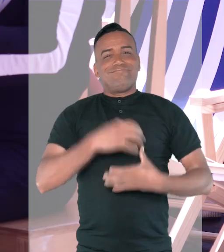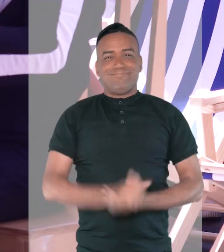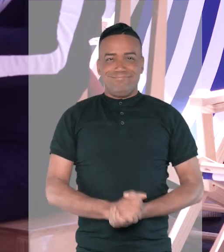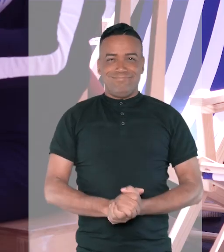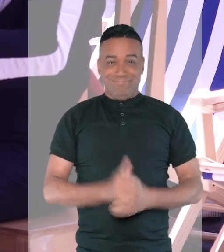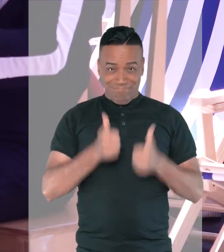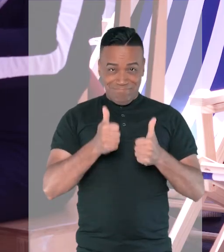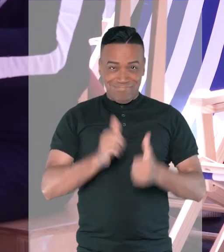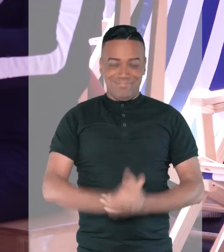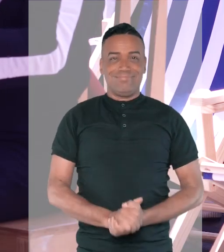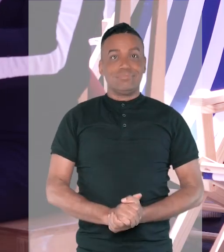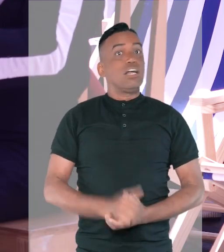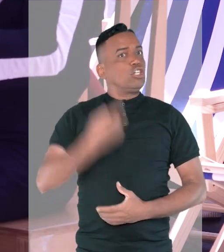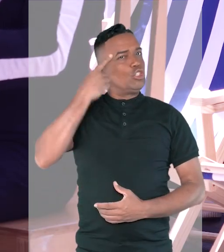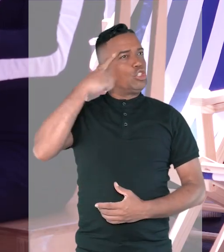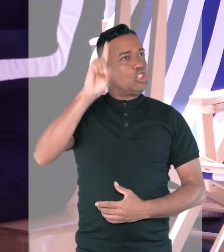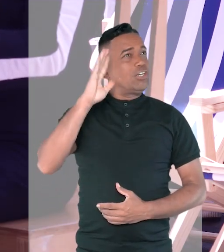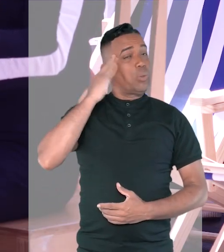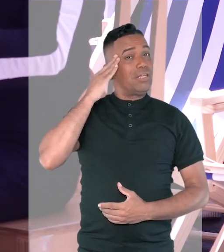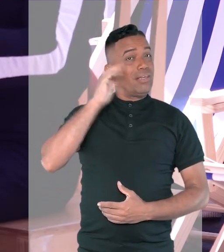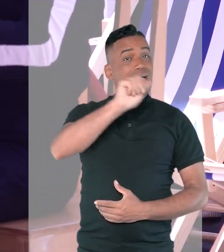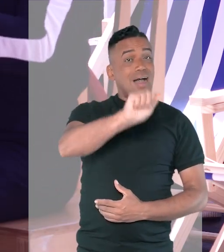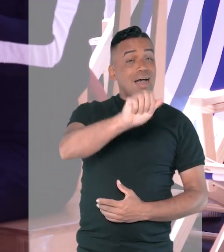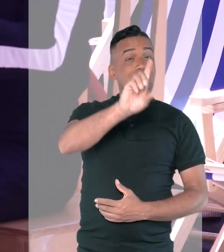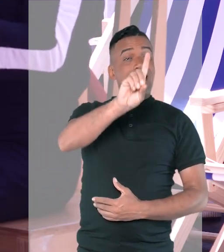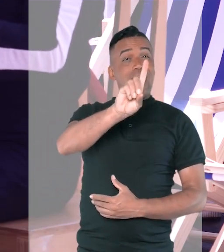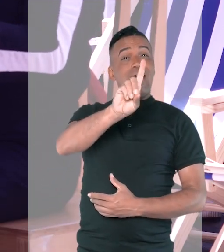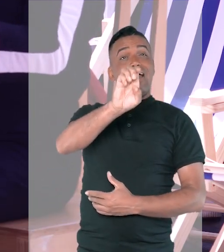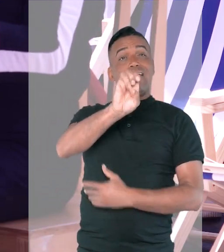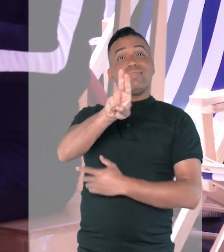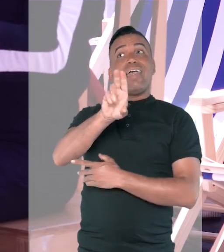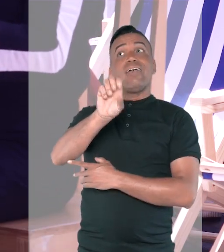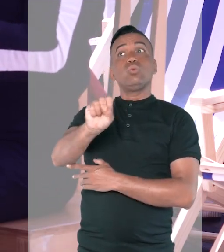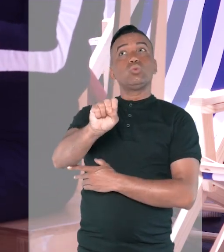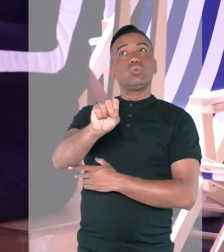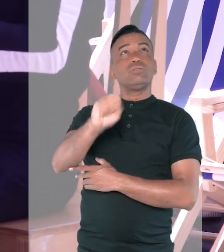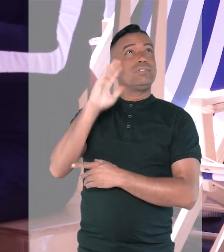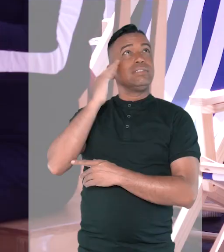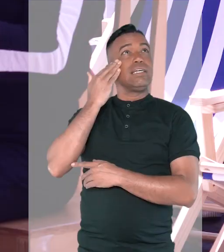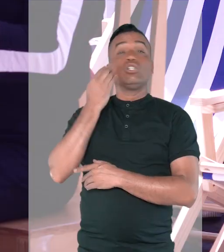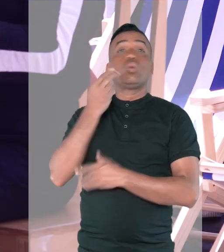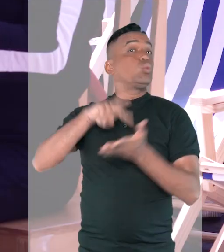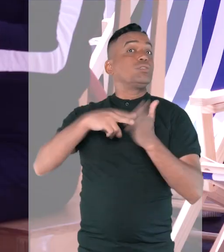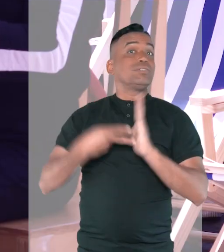leitura de Sofia com os livros em mãos. O dia em que eu entendi o adeus.